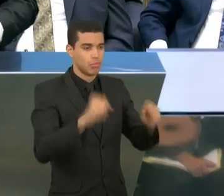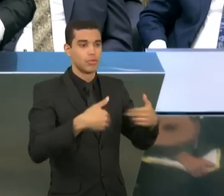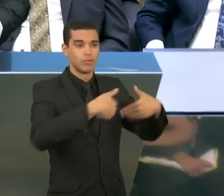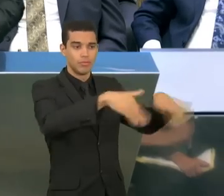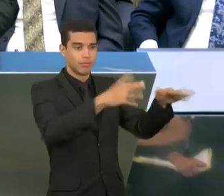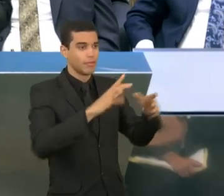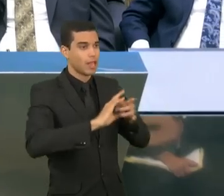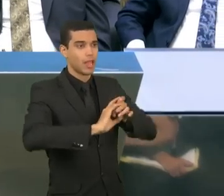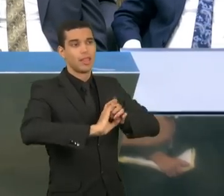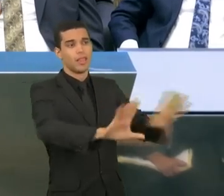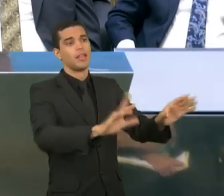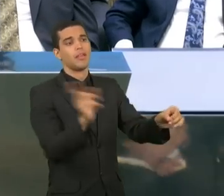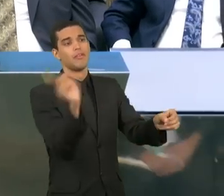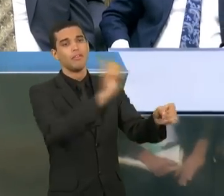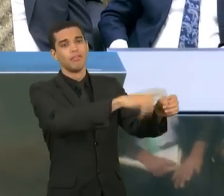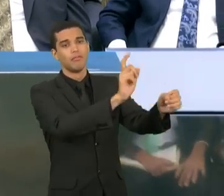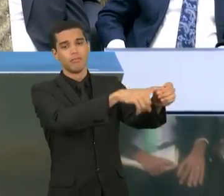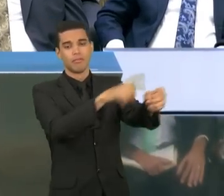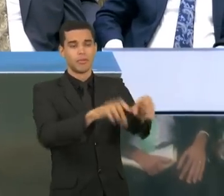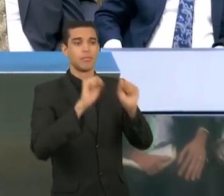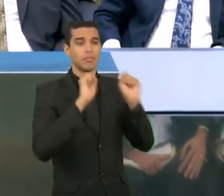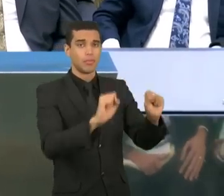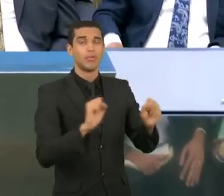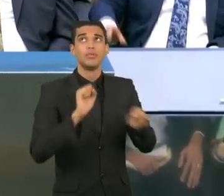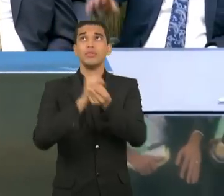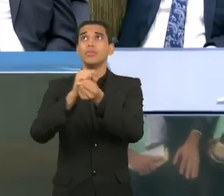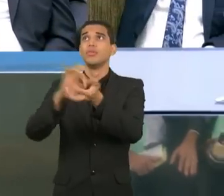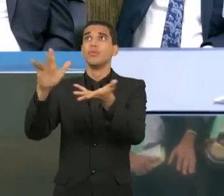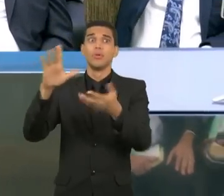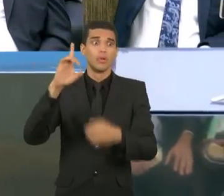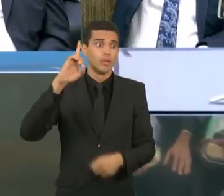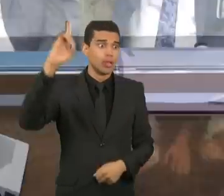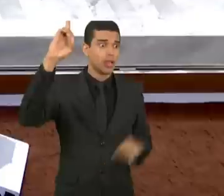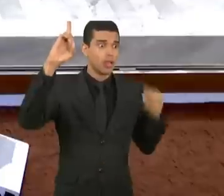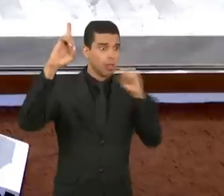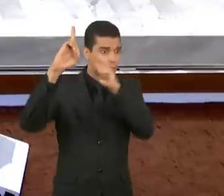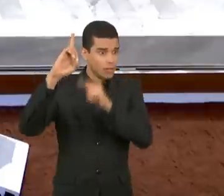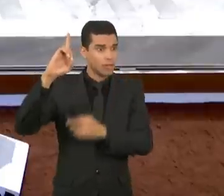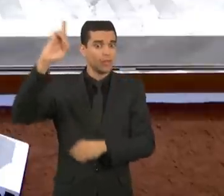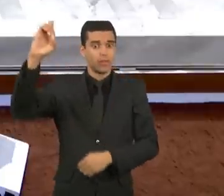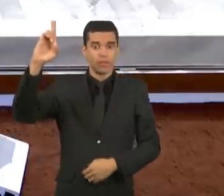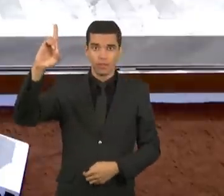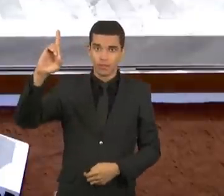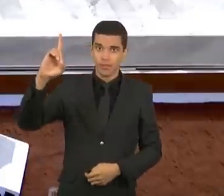sua terra, e que seja louvado o nome do Deus.